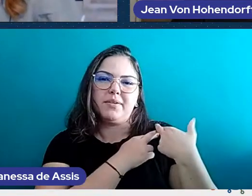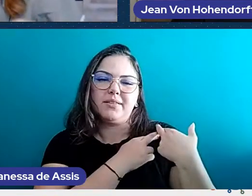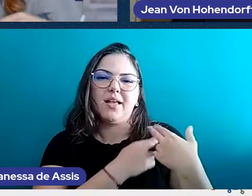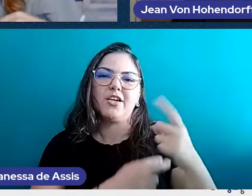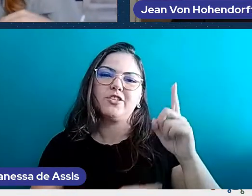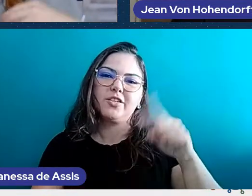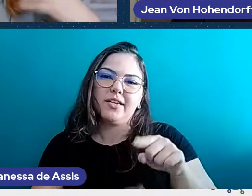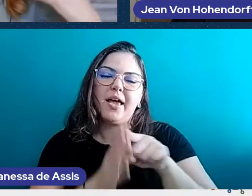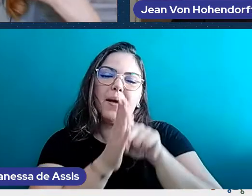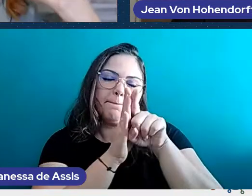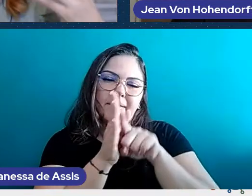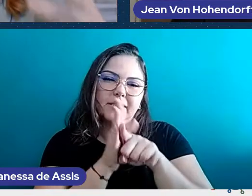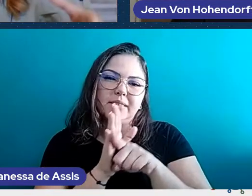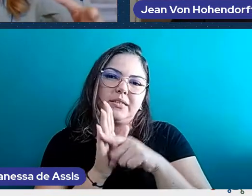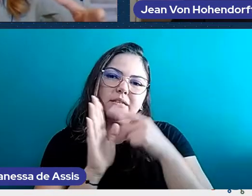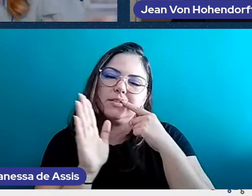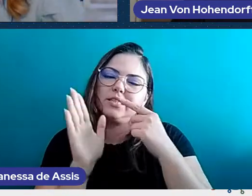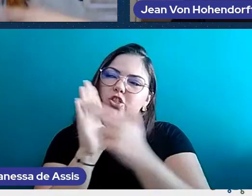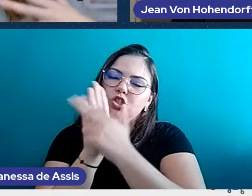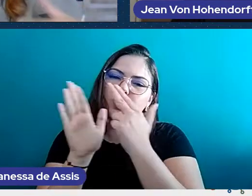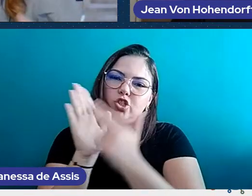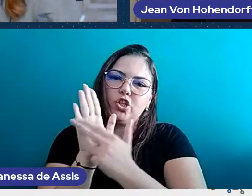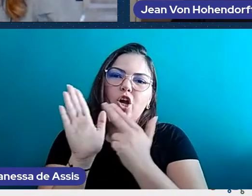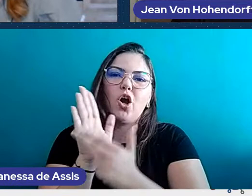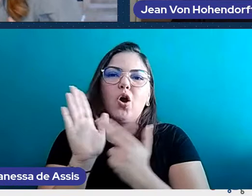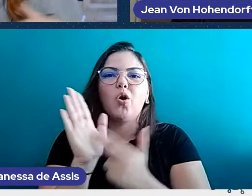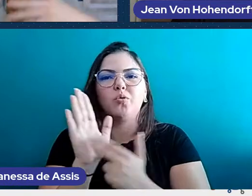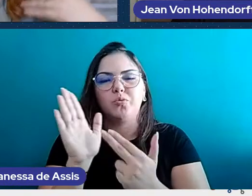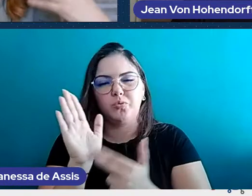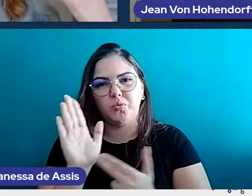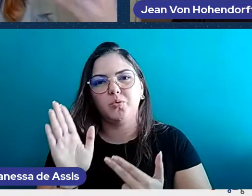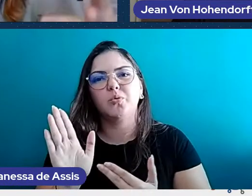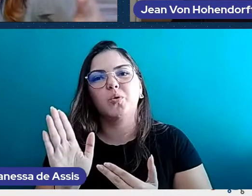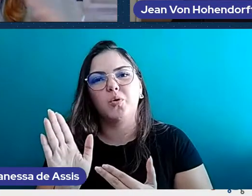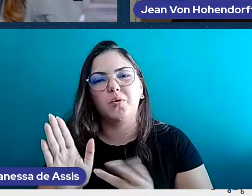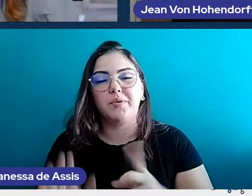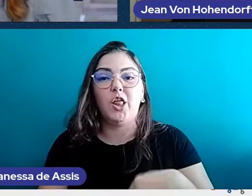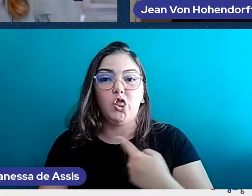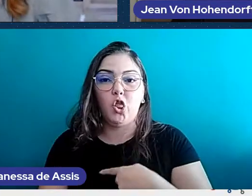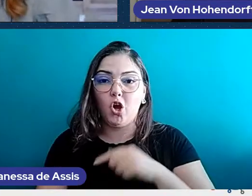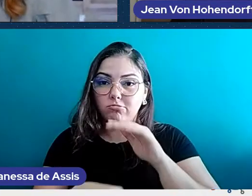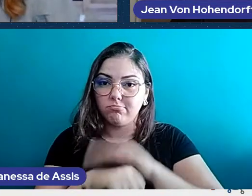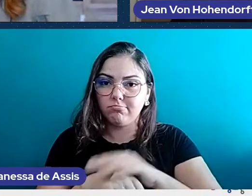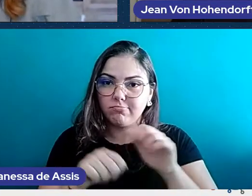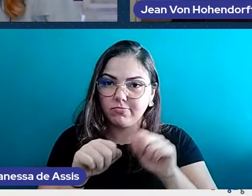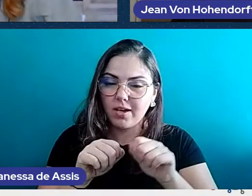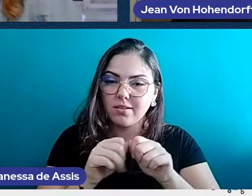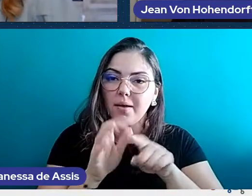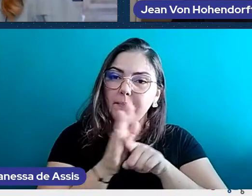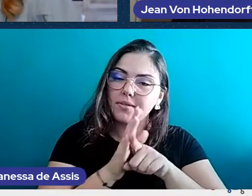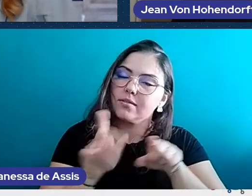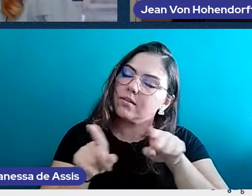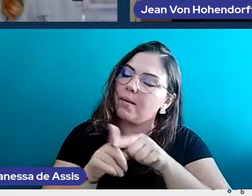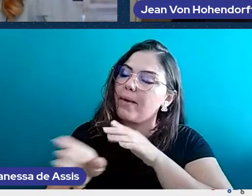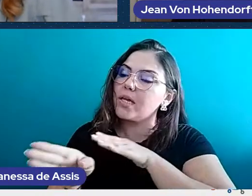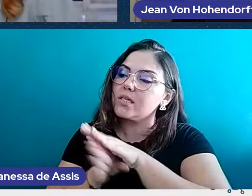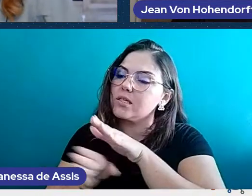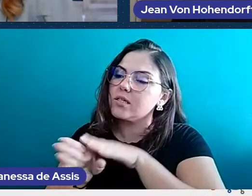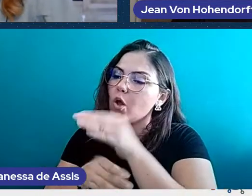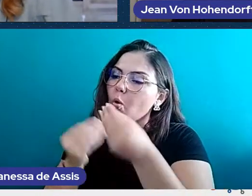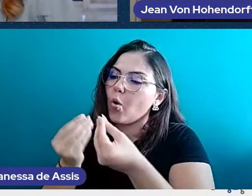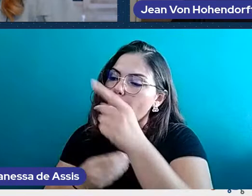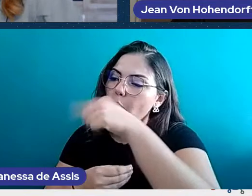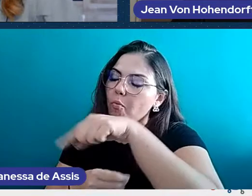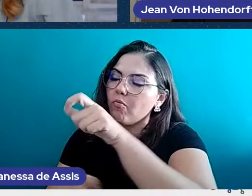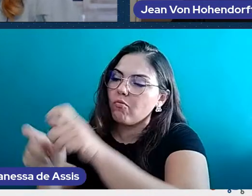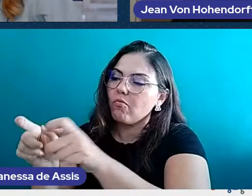que nós fazemos aí para outros pesquisadores, tanto fazemos como ensinamos outros pesquisadores a fazer. Então, é um tipo de